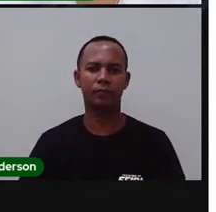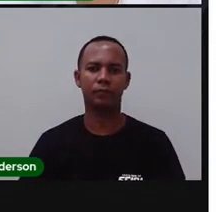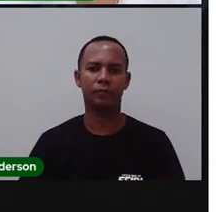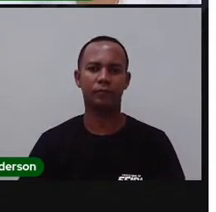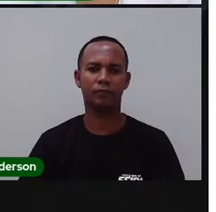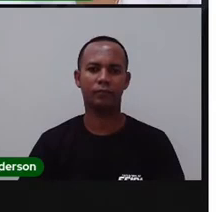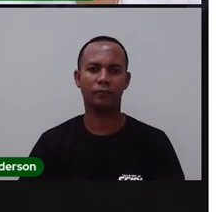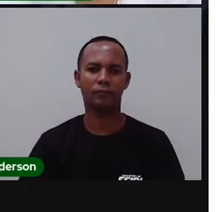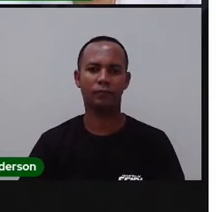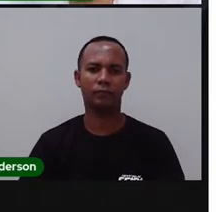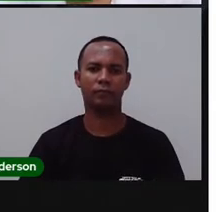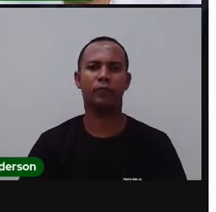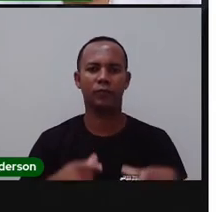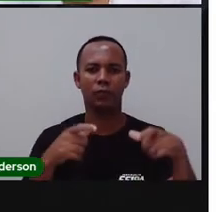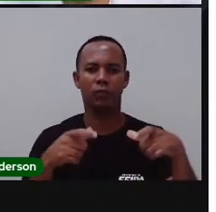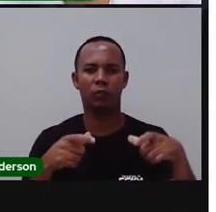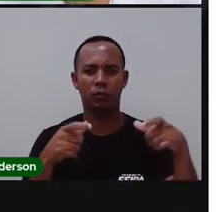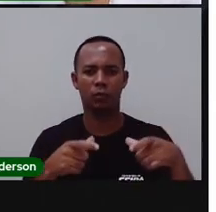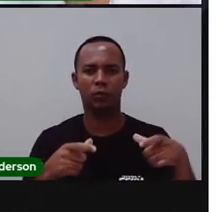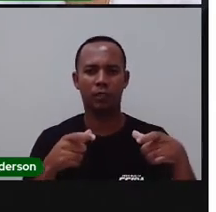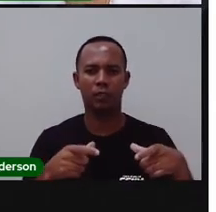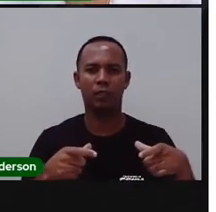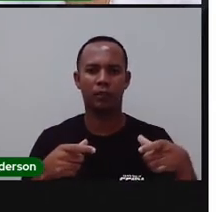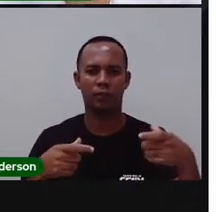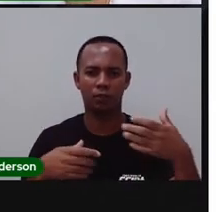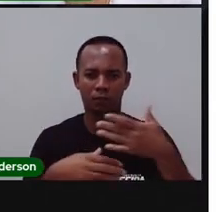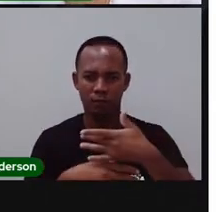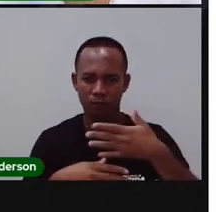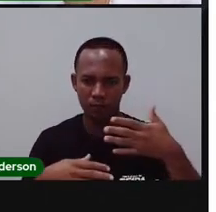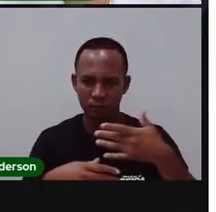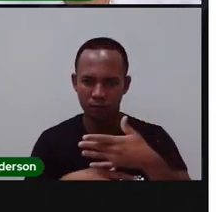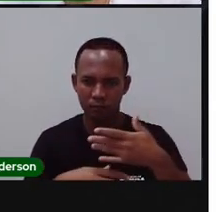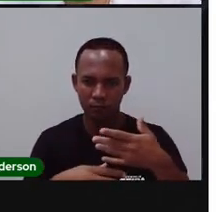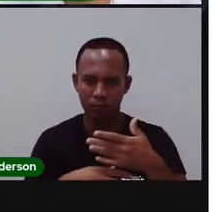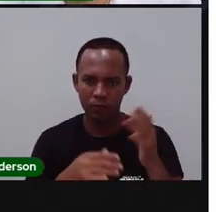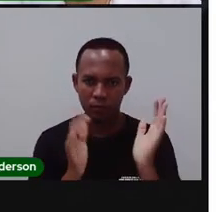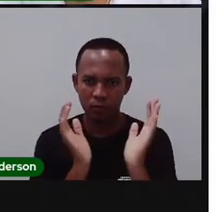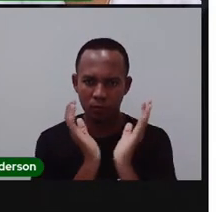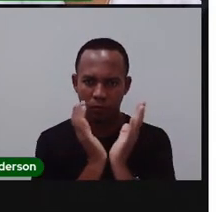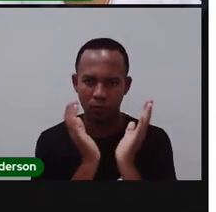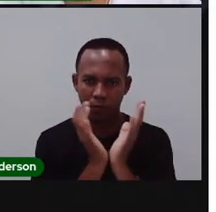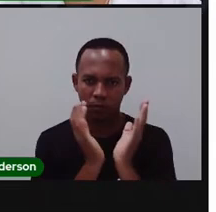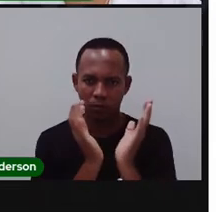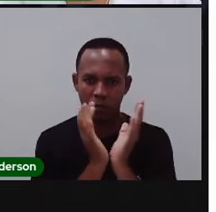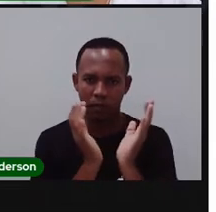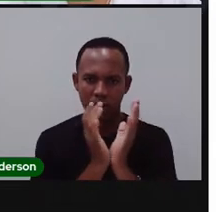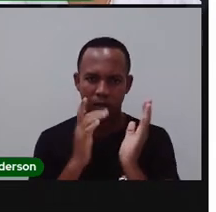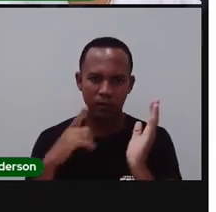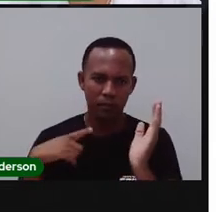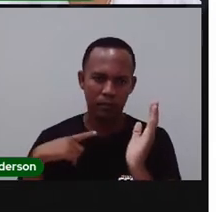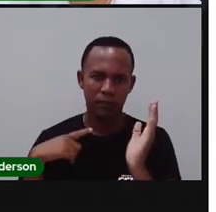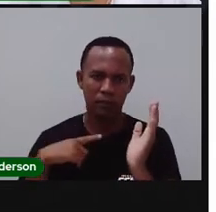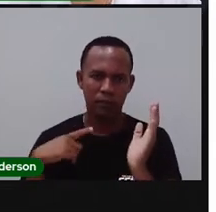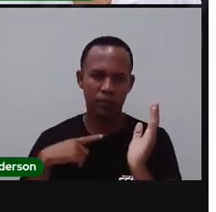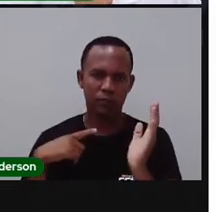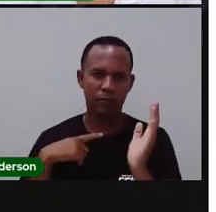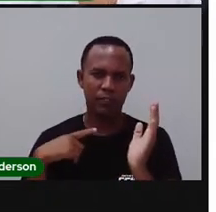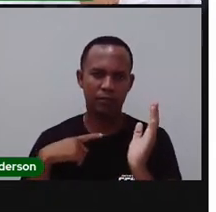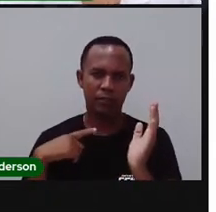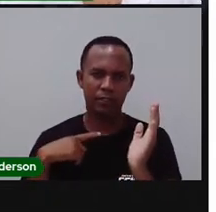das feiras da cidade. Se eu não me engano, é a feira do Tomba, tá, que é onde tem essas bancas um pouco mais